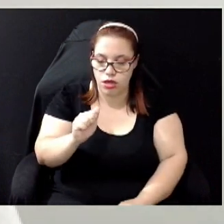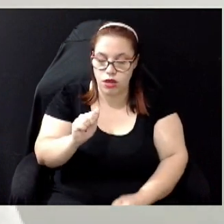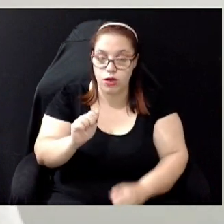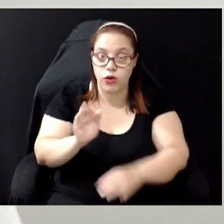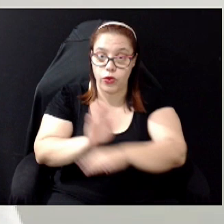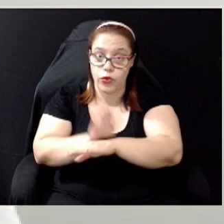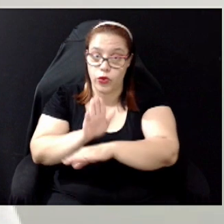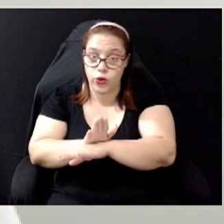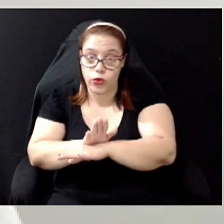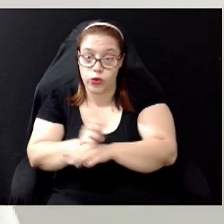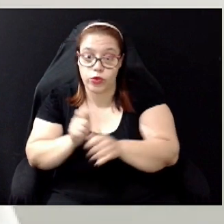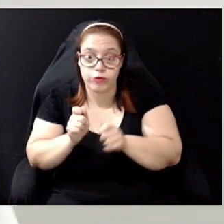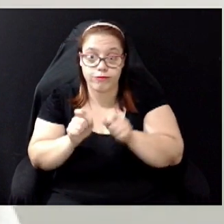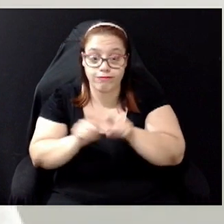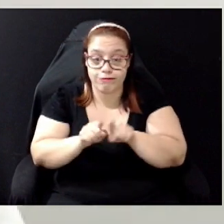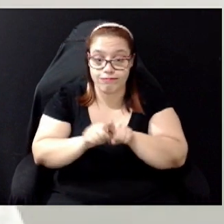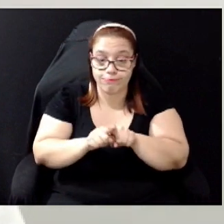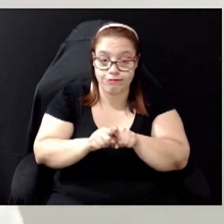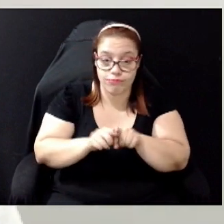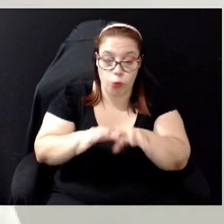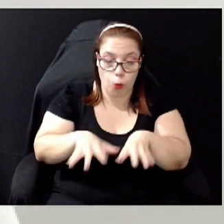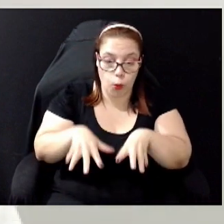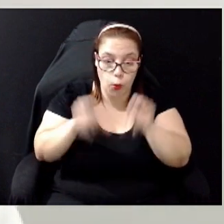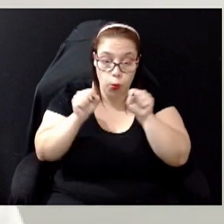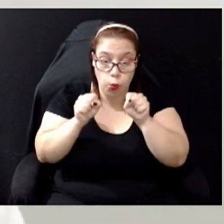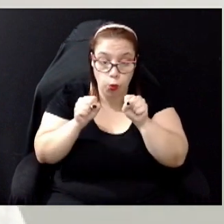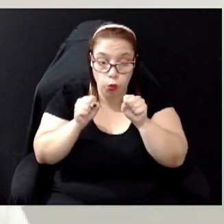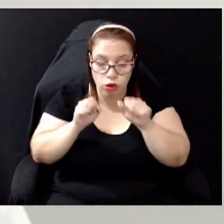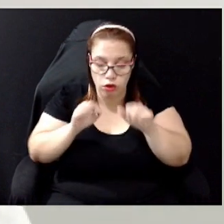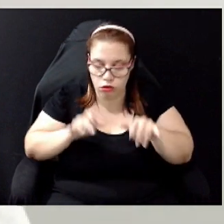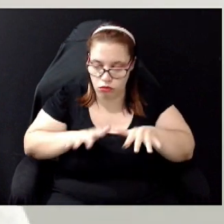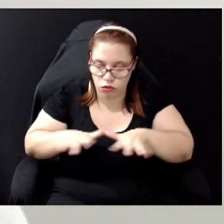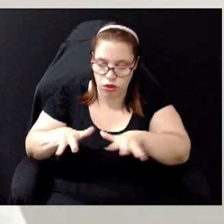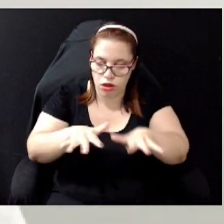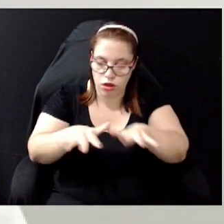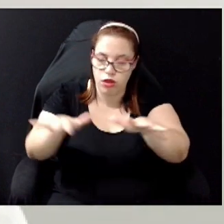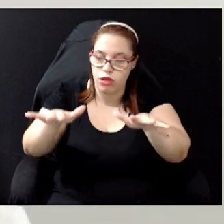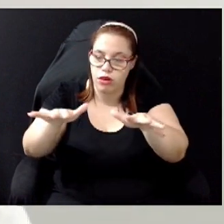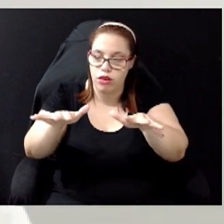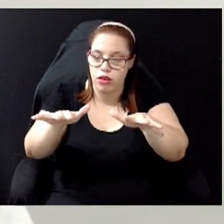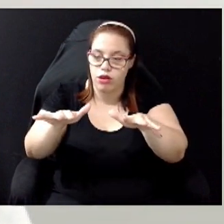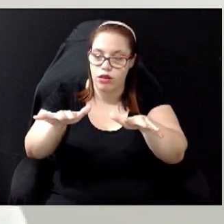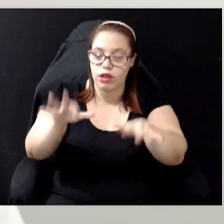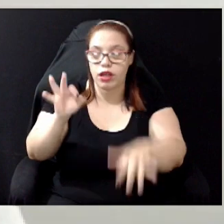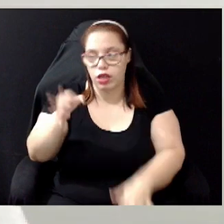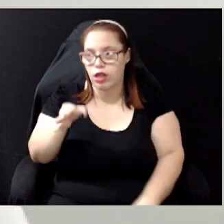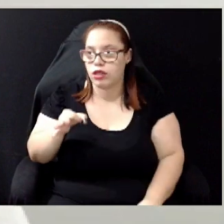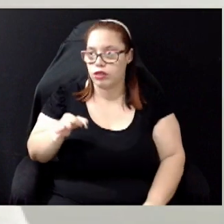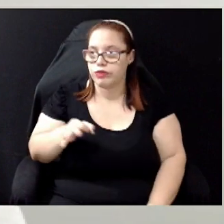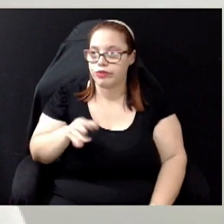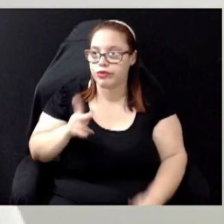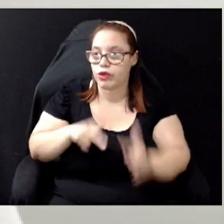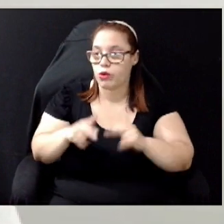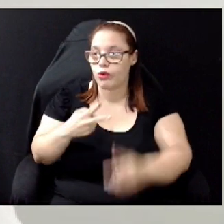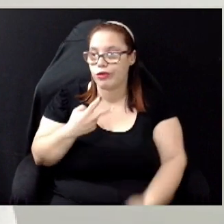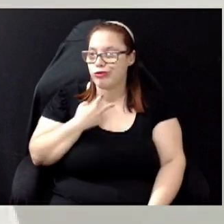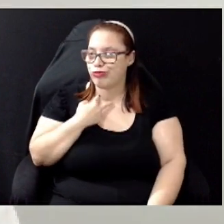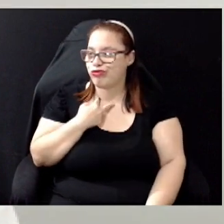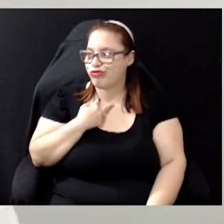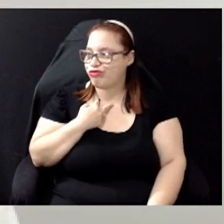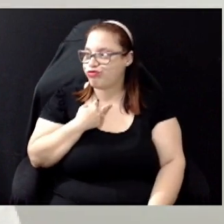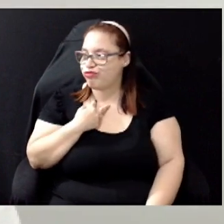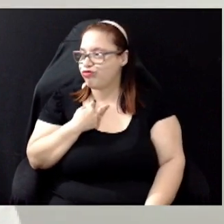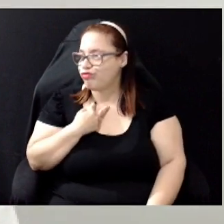estão a jusante dessa represa, como também no tempo de seca, poder distribuir essa água perenemente para que a população não fique sem